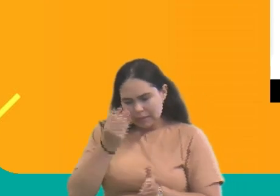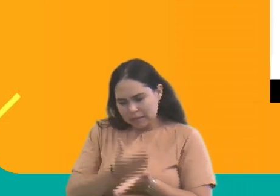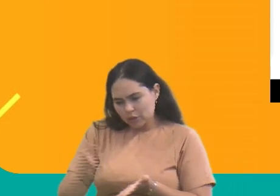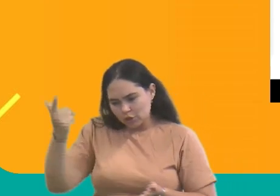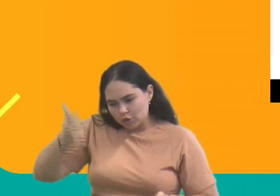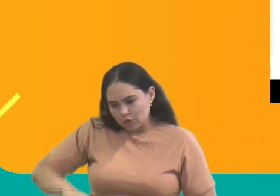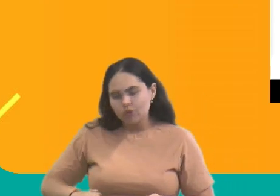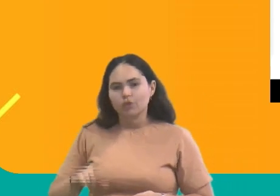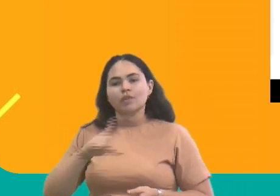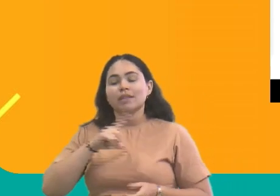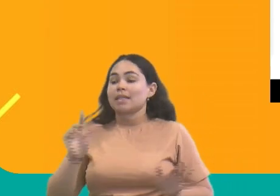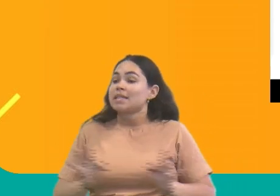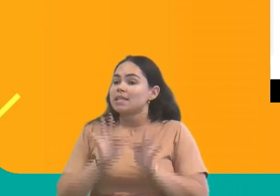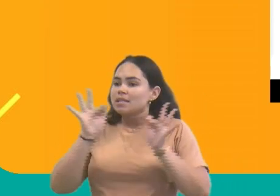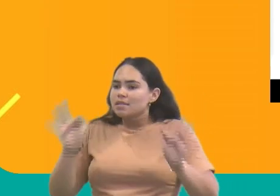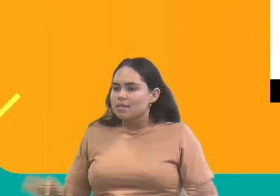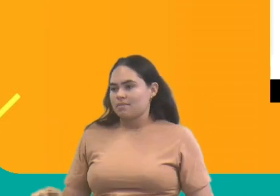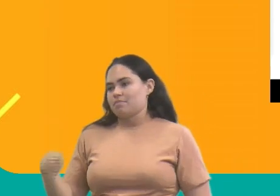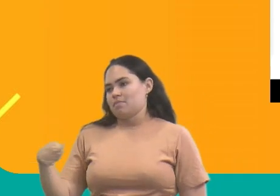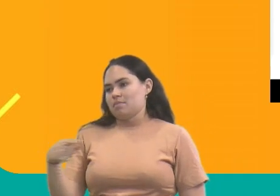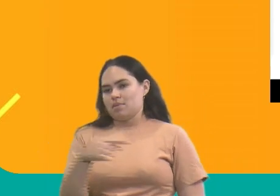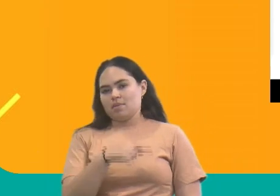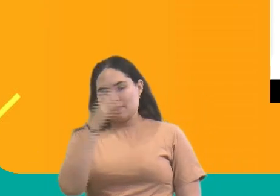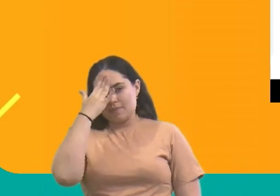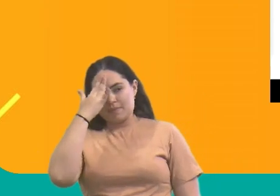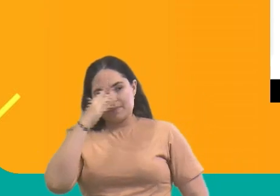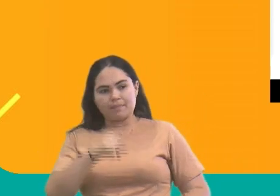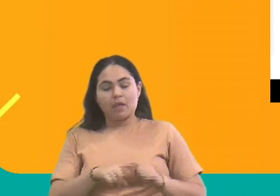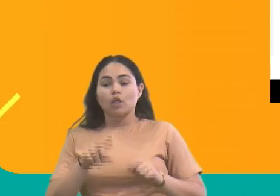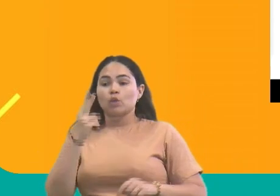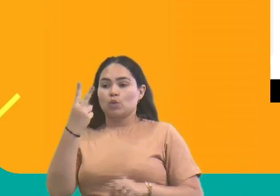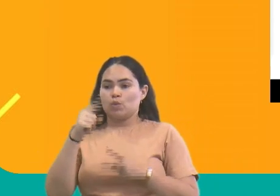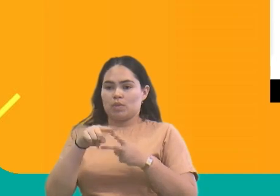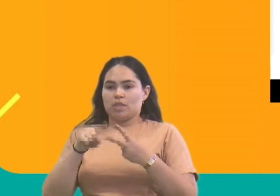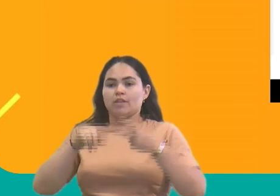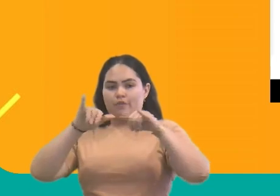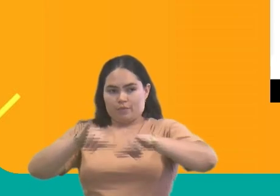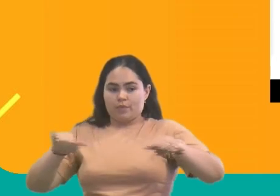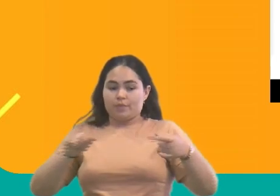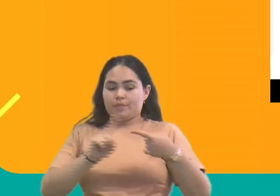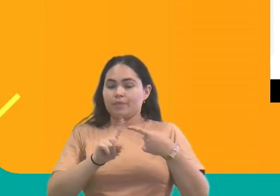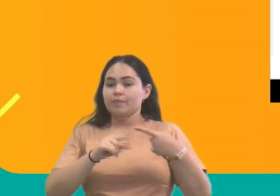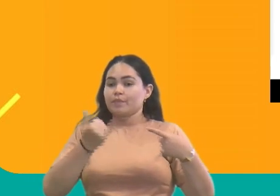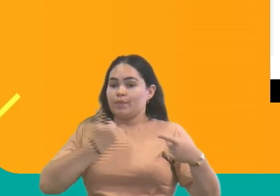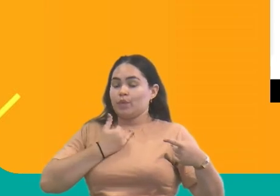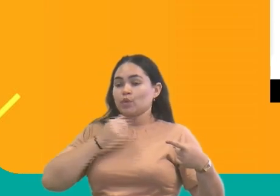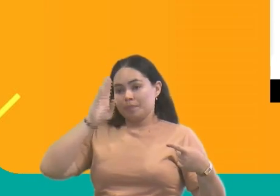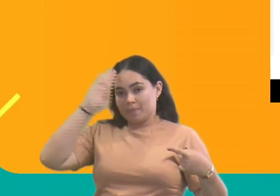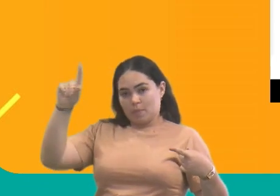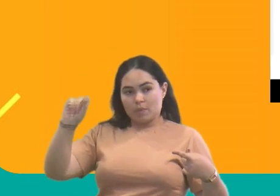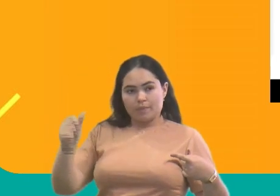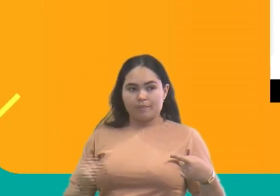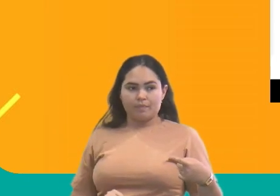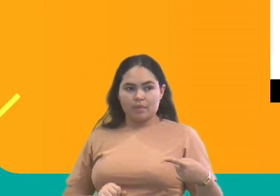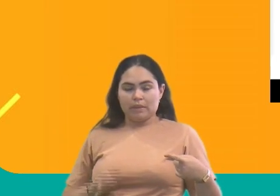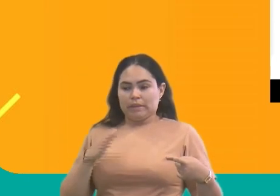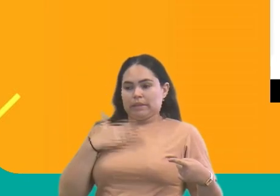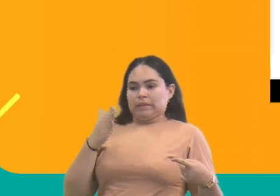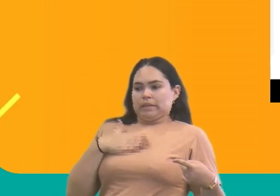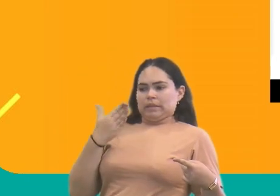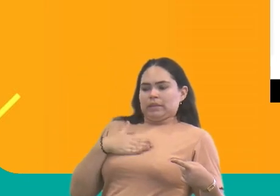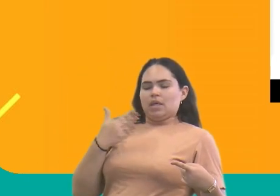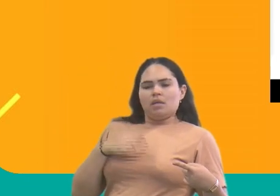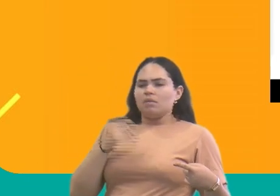vão ter cálculos simples, ok? Mas duas informações aqui eu preciso. A primeira de todas, não tenha medo da questão de